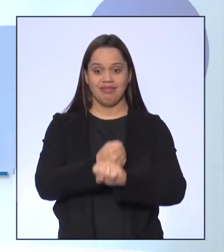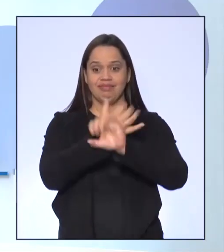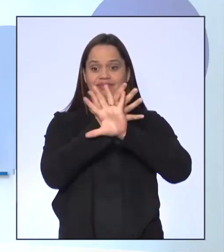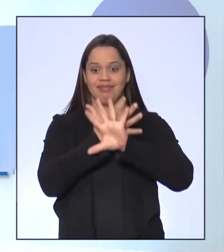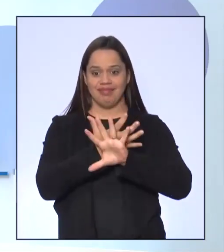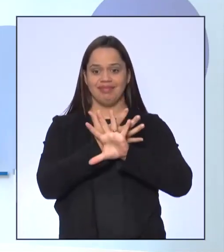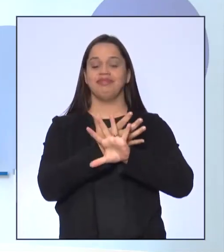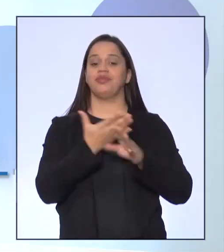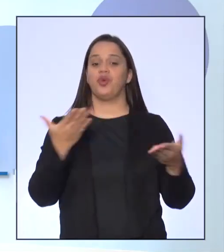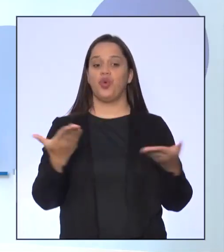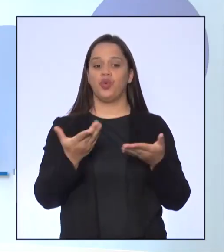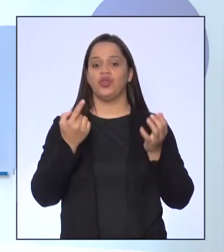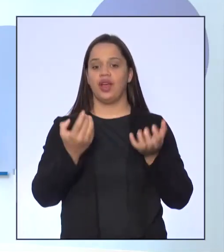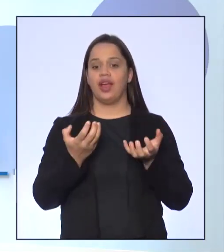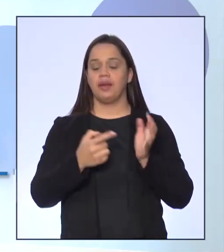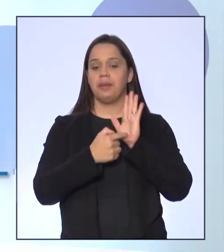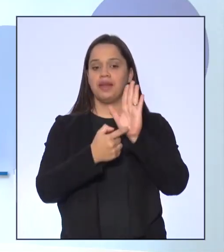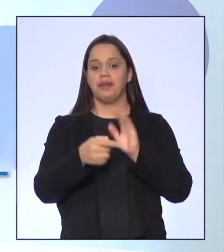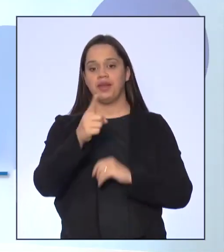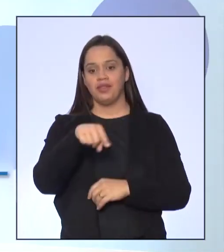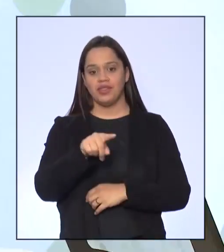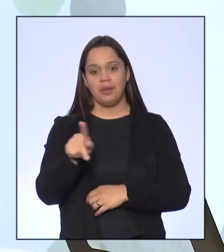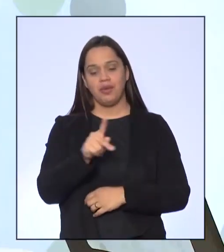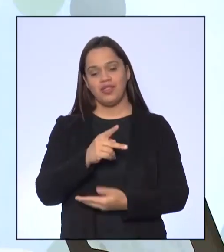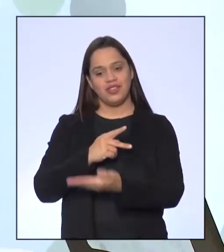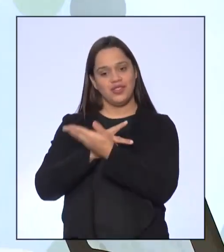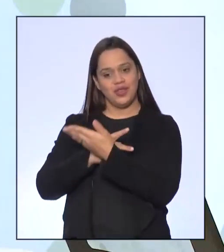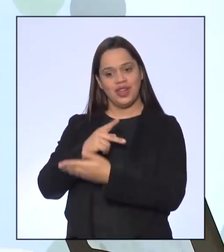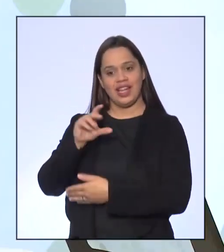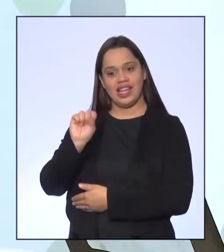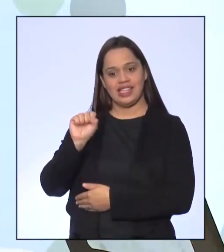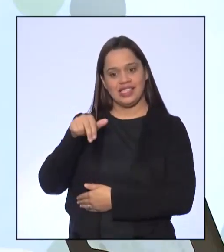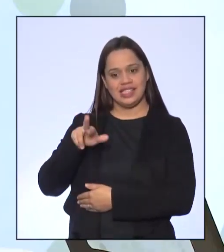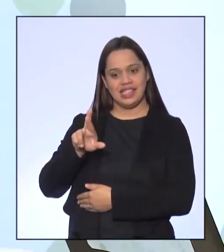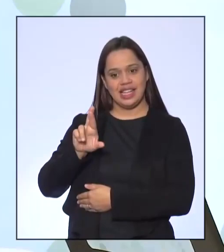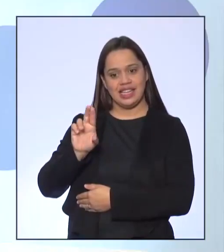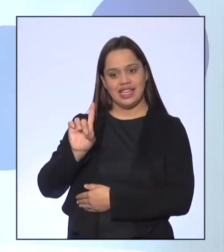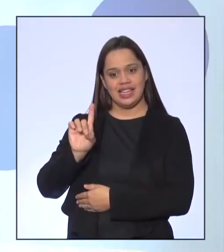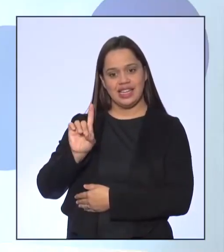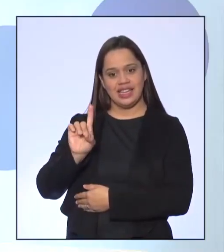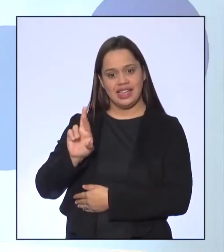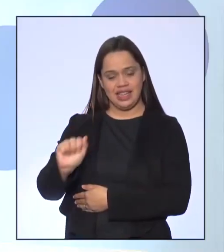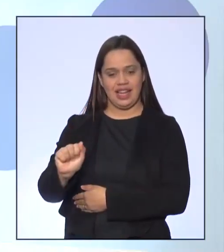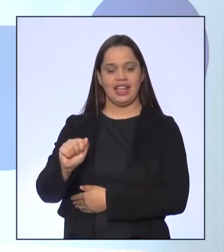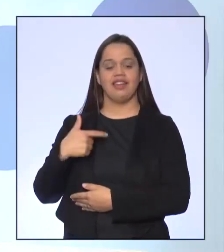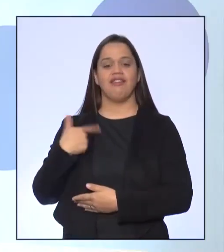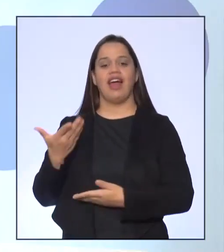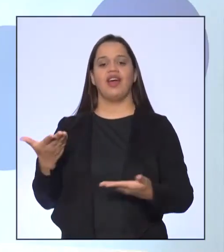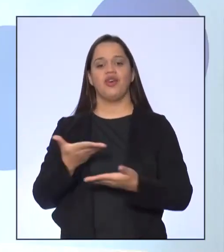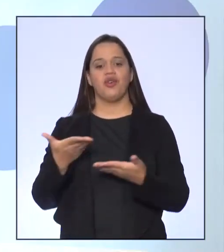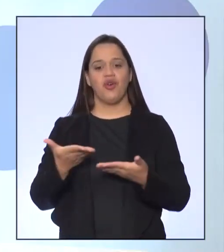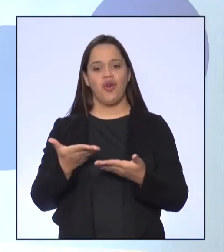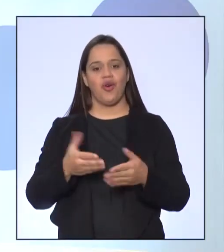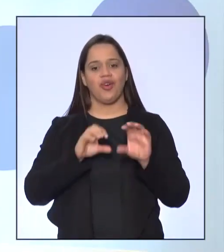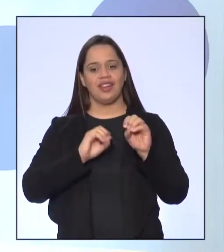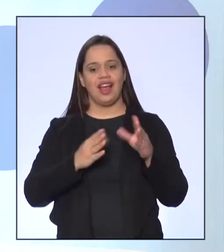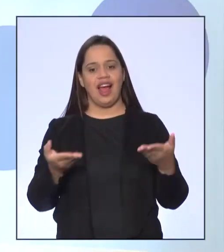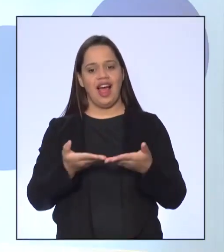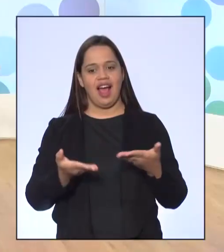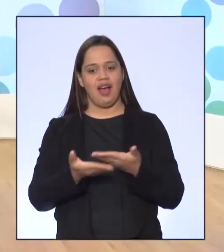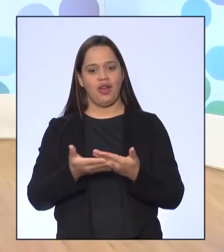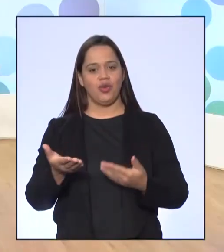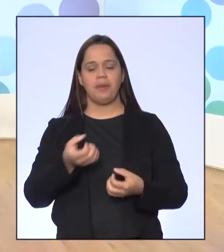eu gostaria de apresentar para vocês a professora Sandra, que irá conduzir a nossa aula. Seja